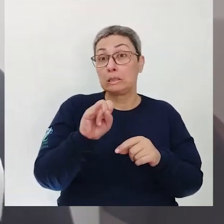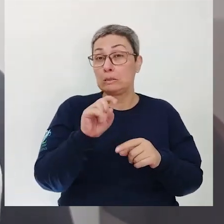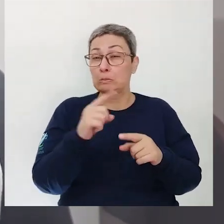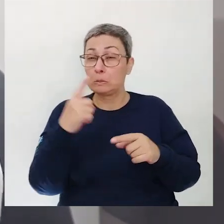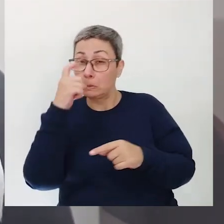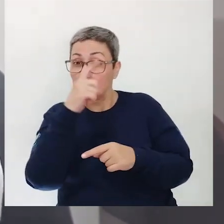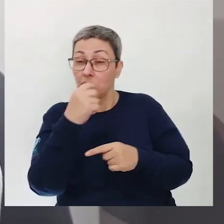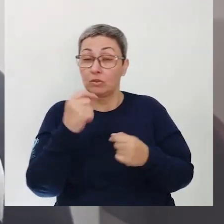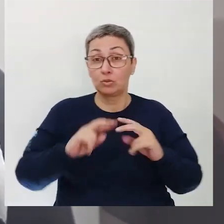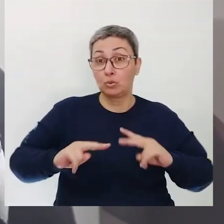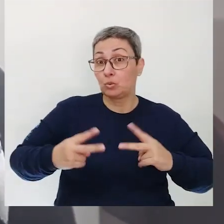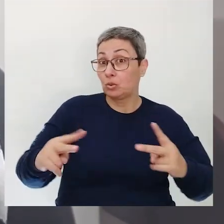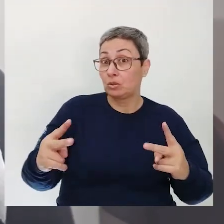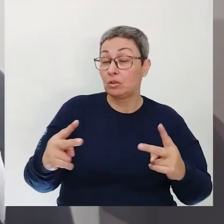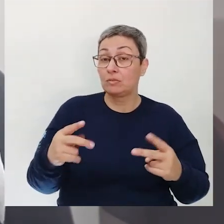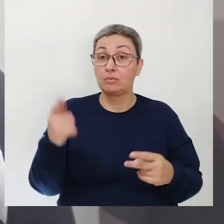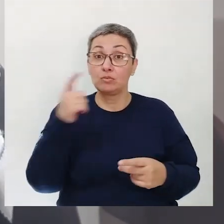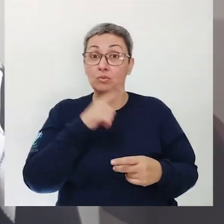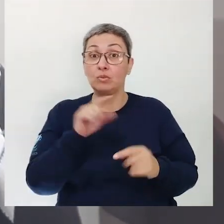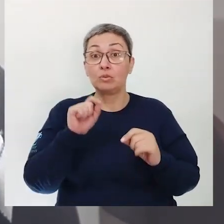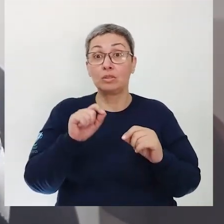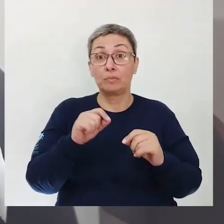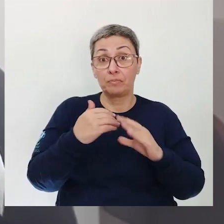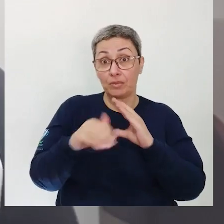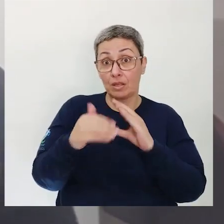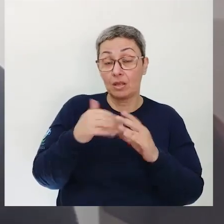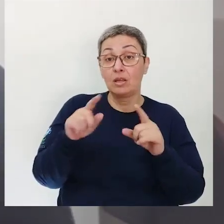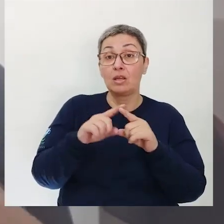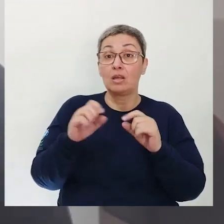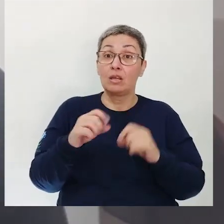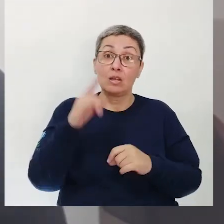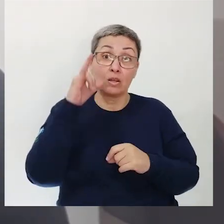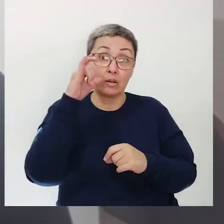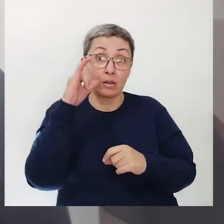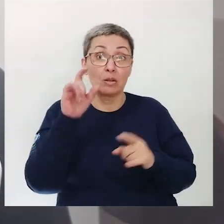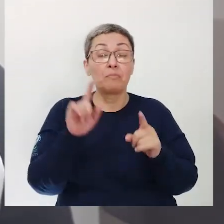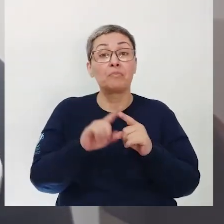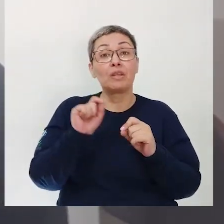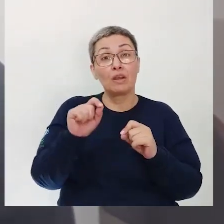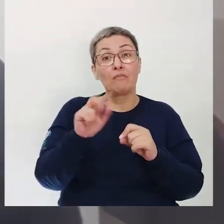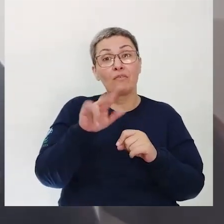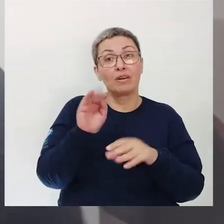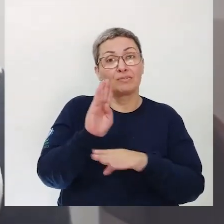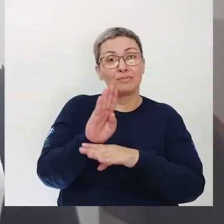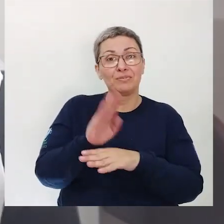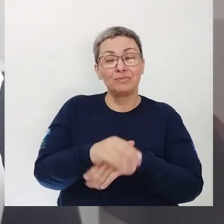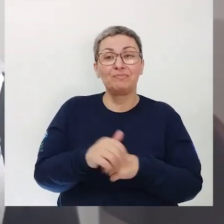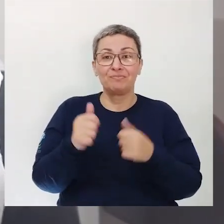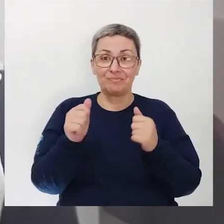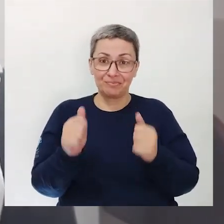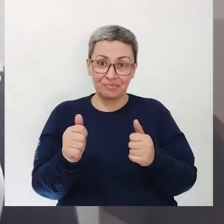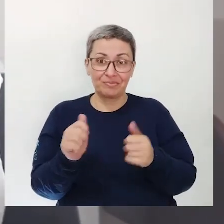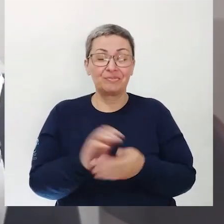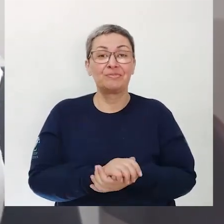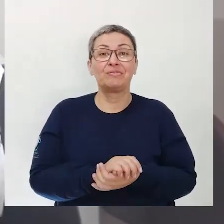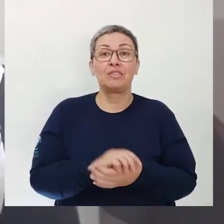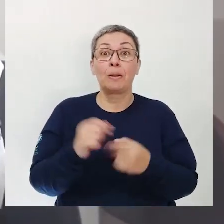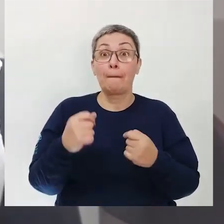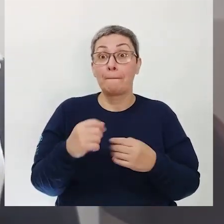alguma dificuldade para fazer o compartilhamento, no nosso e-mail e no nosso Instagram, eles vão te ajudar. Tá